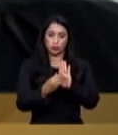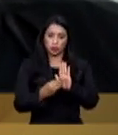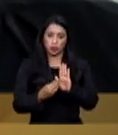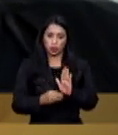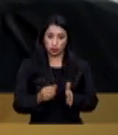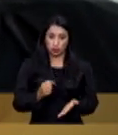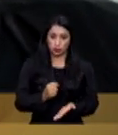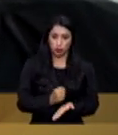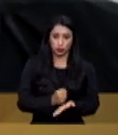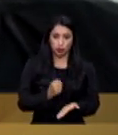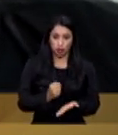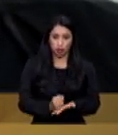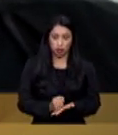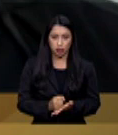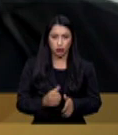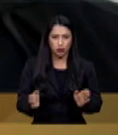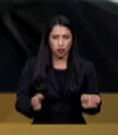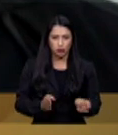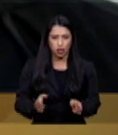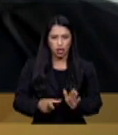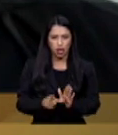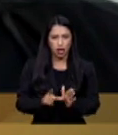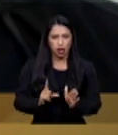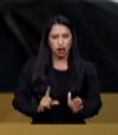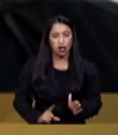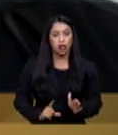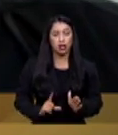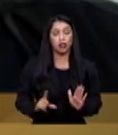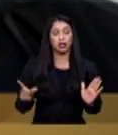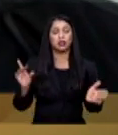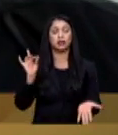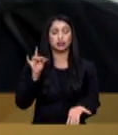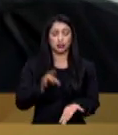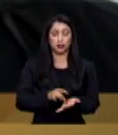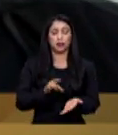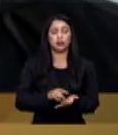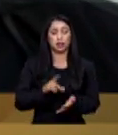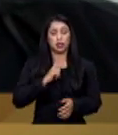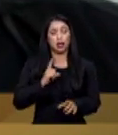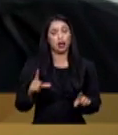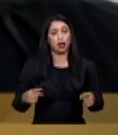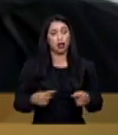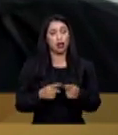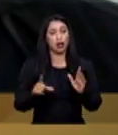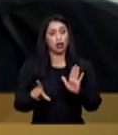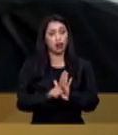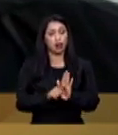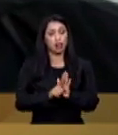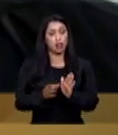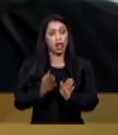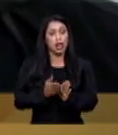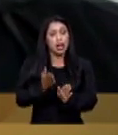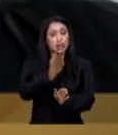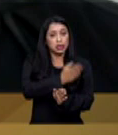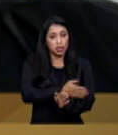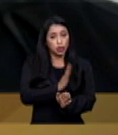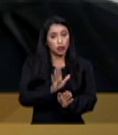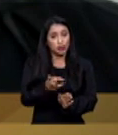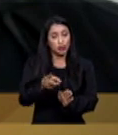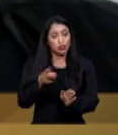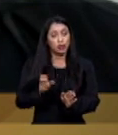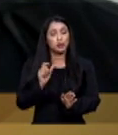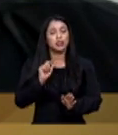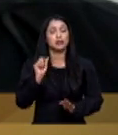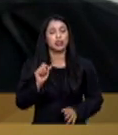validar contratações temporárias ocorridas antes de sua vigência sob a égide de diplomas legislativos anteriores. Bem se vê, portanto, que seu